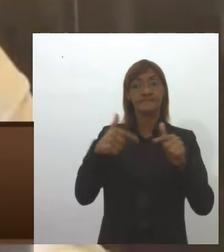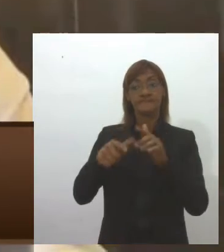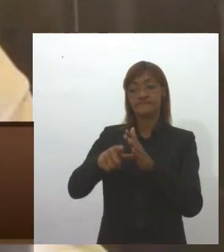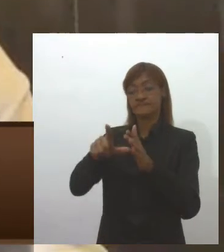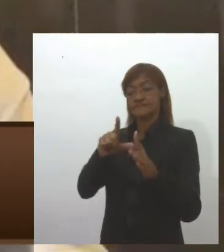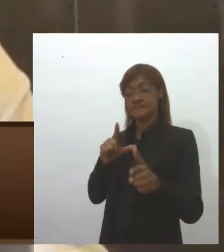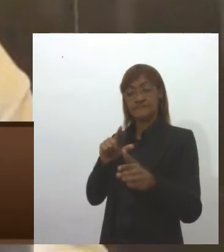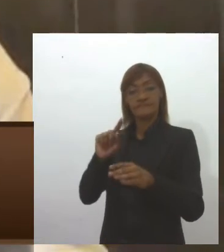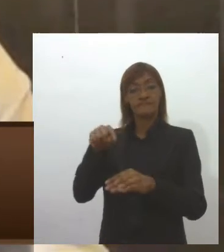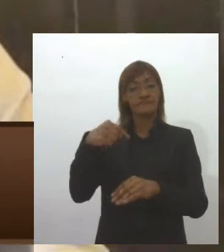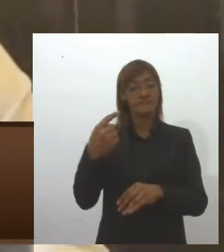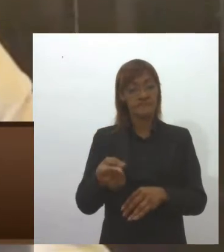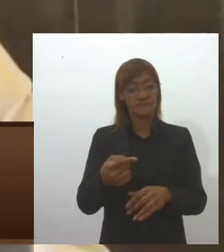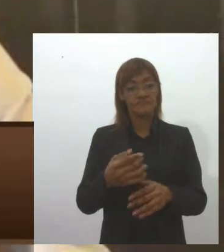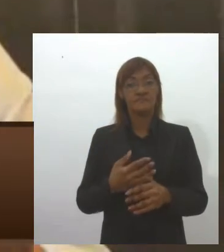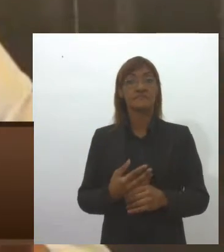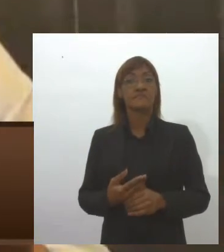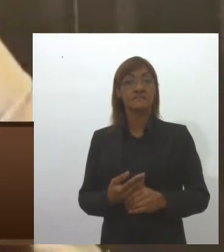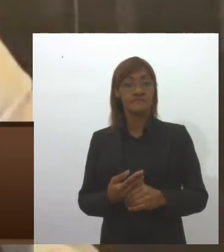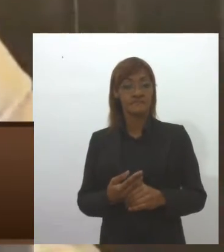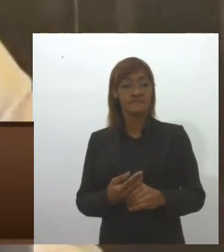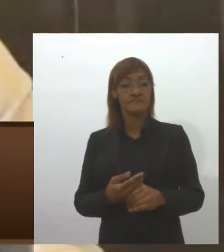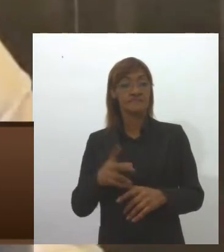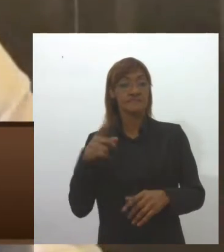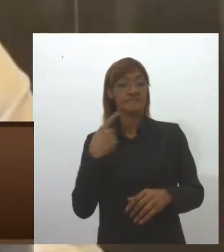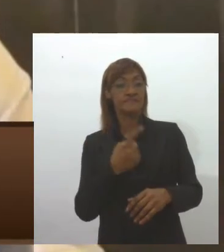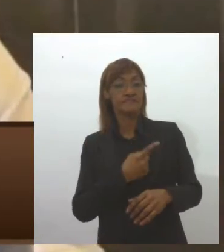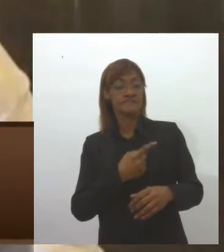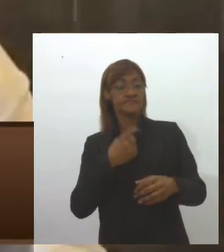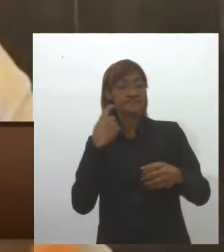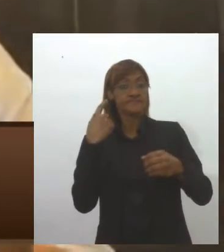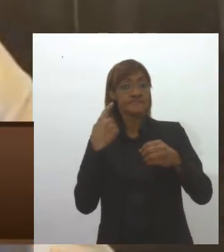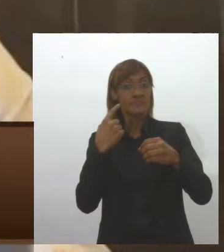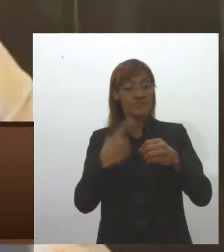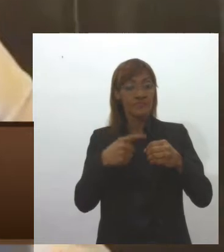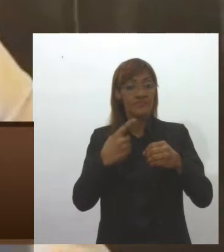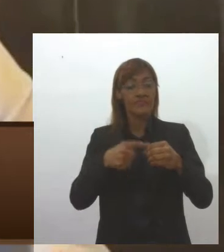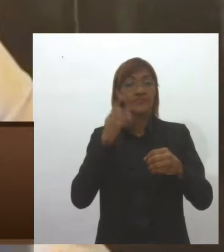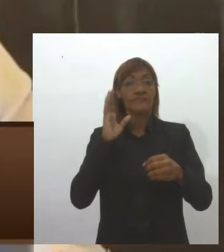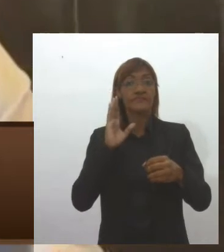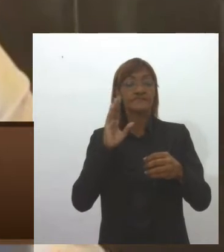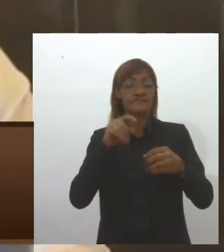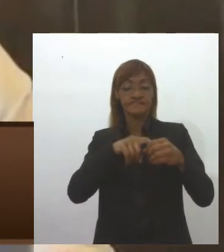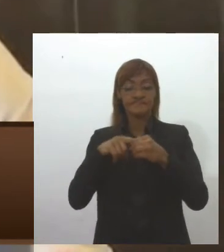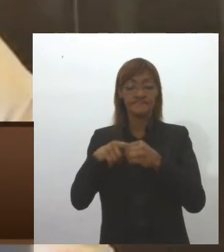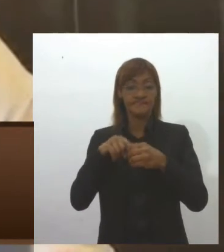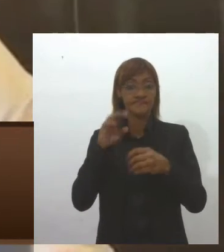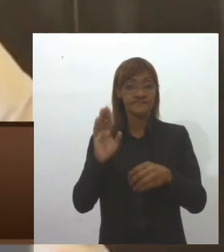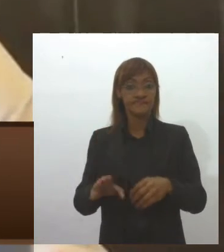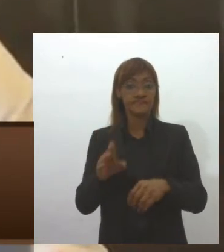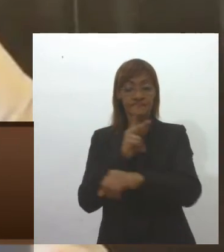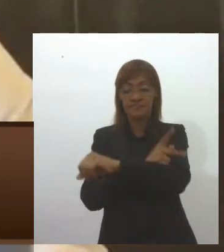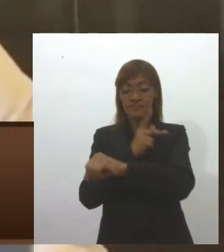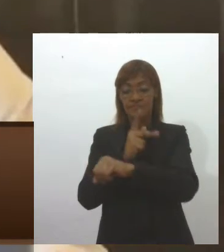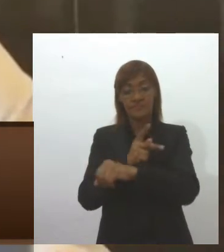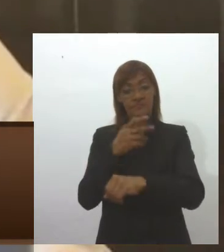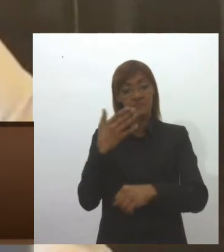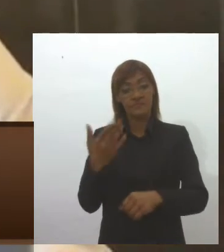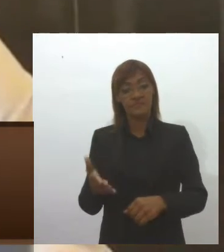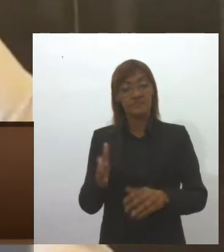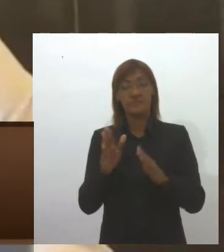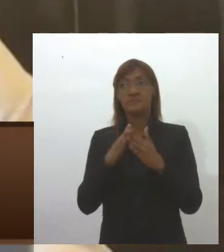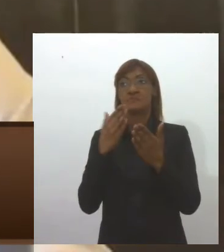mídia digital. Nós vamos fazer parcerias com operadoras de turismo. Nós já temos hoje, através da própria Prefeitura de Aracaju